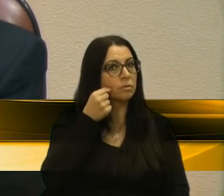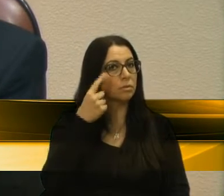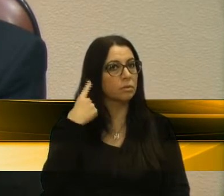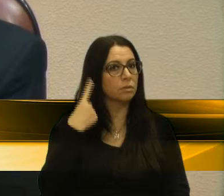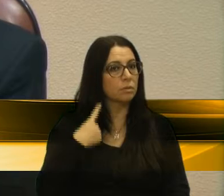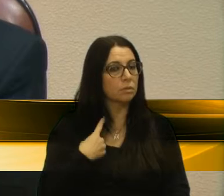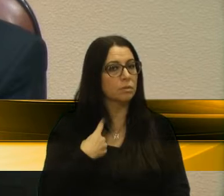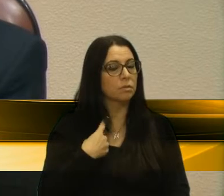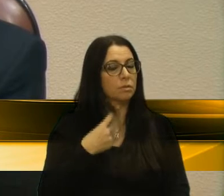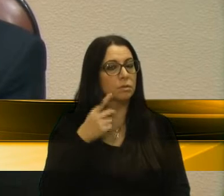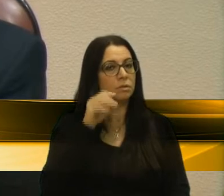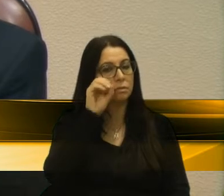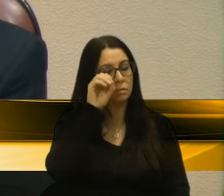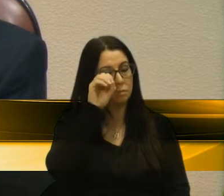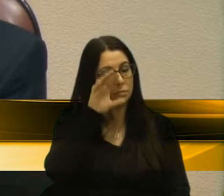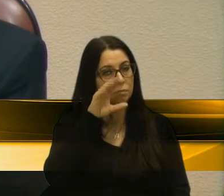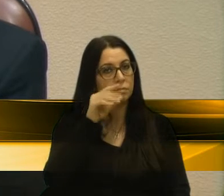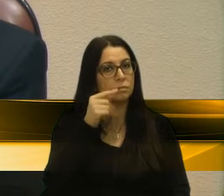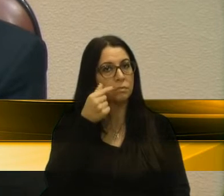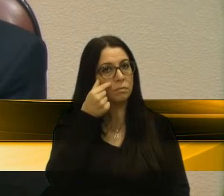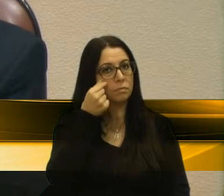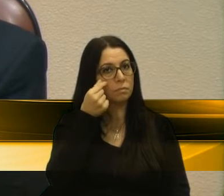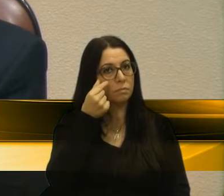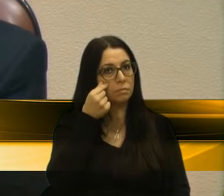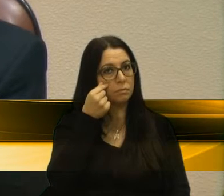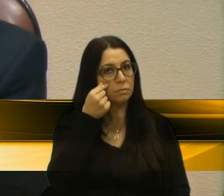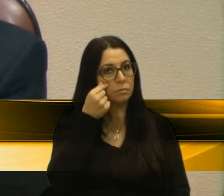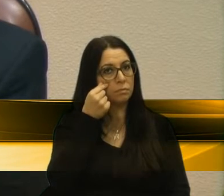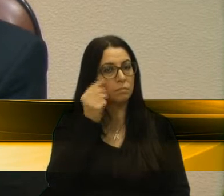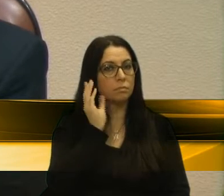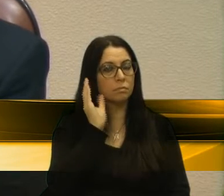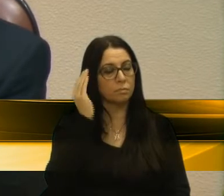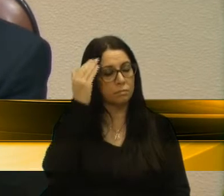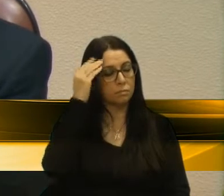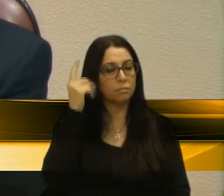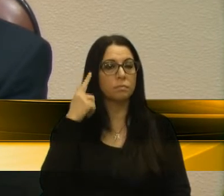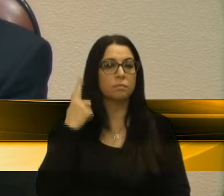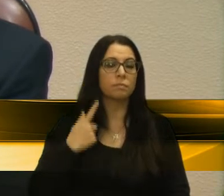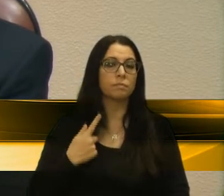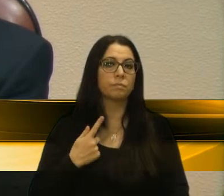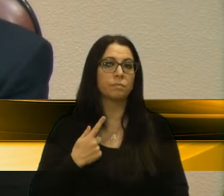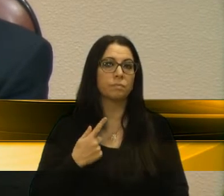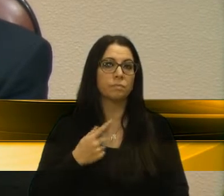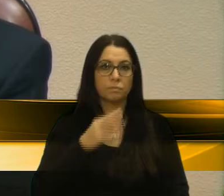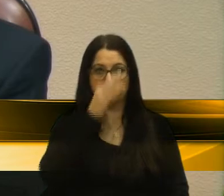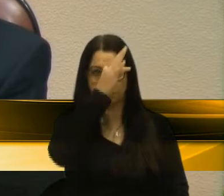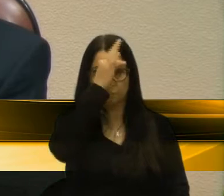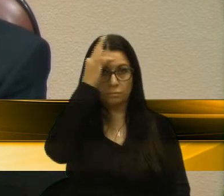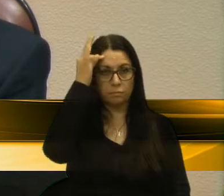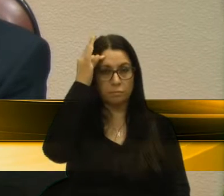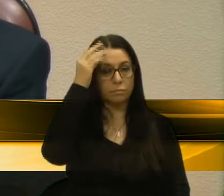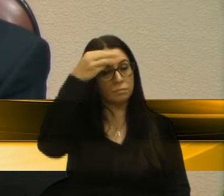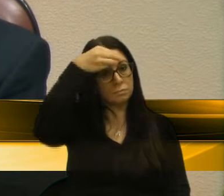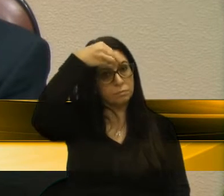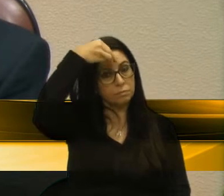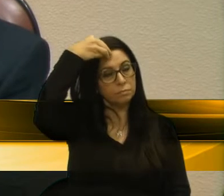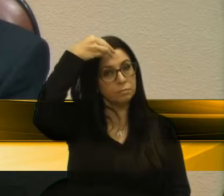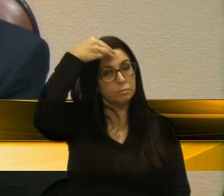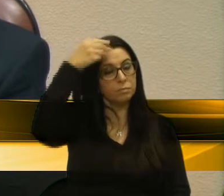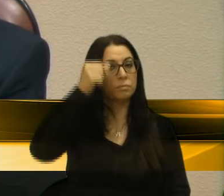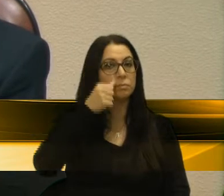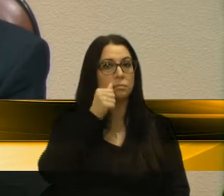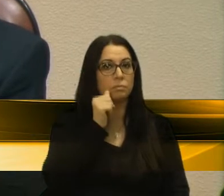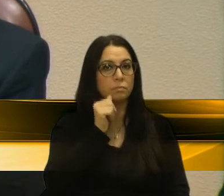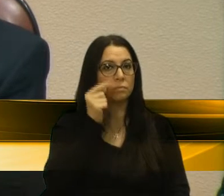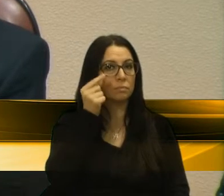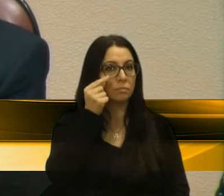Pessoa, Elisandro Fiuza, Eloy Frisso, Felipe Germelmaier, Gladys Frisso, Gustavo Toigo, Kiko Girardi, Paula Iores,